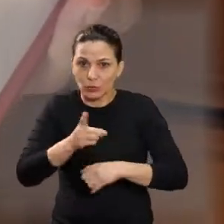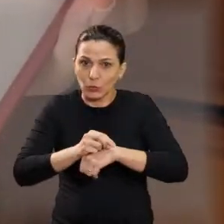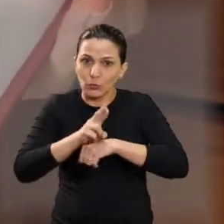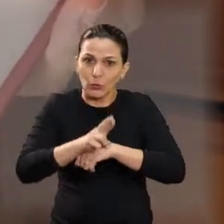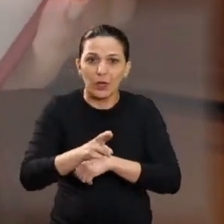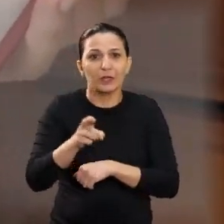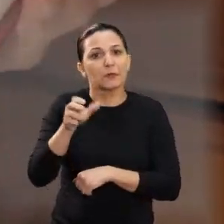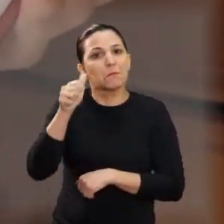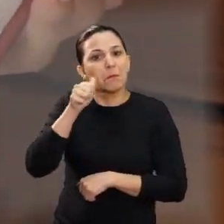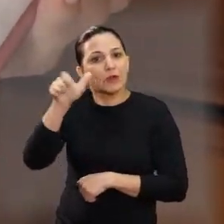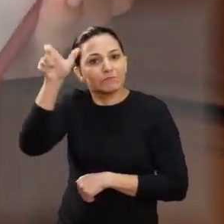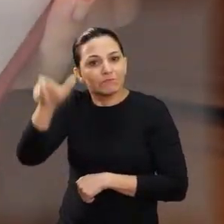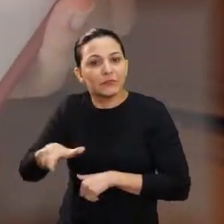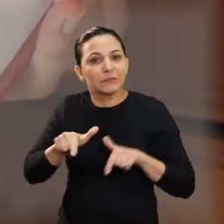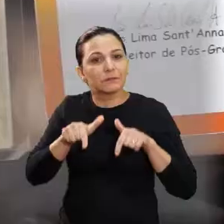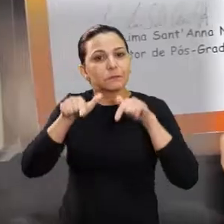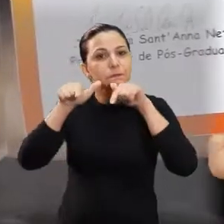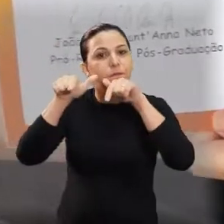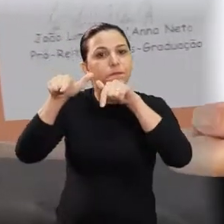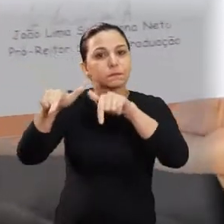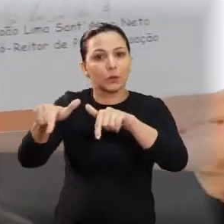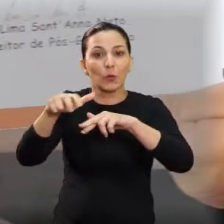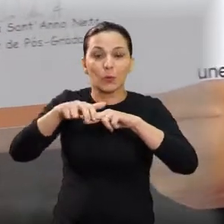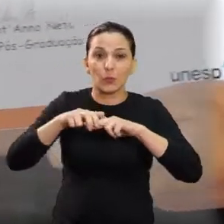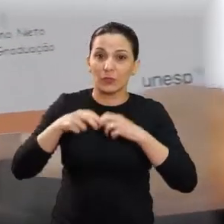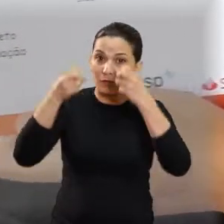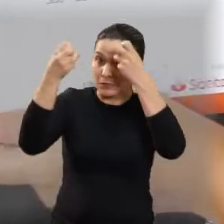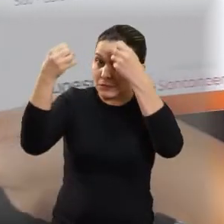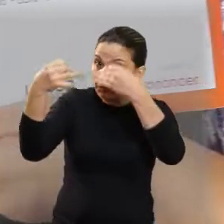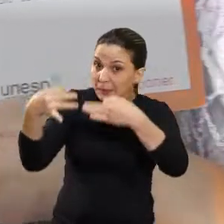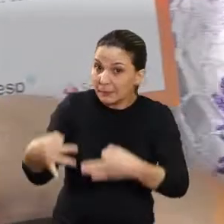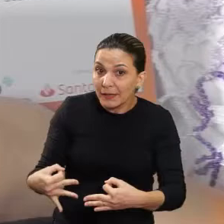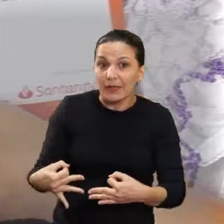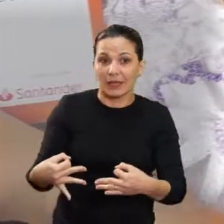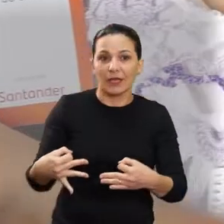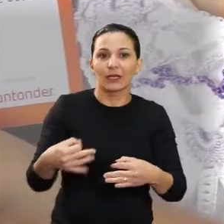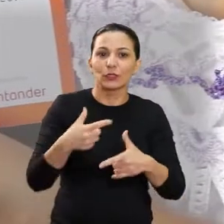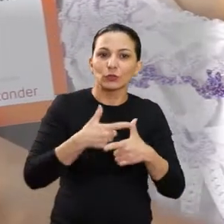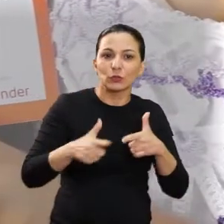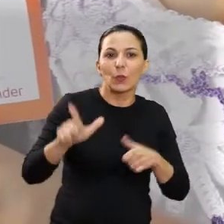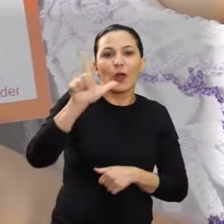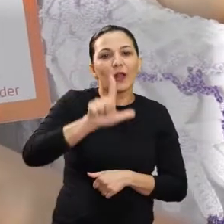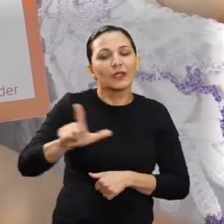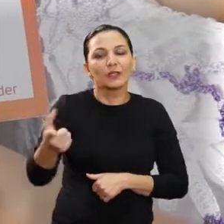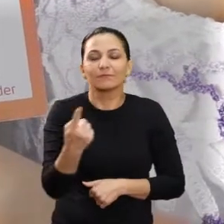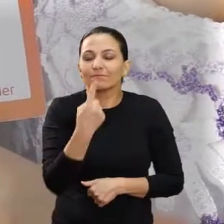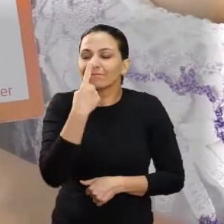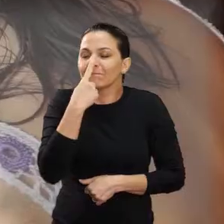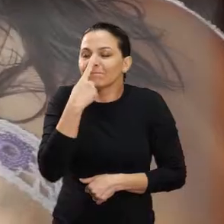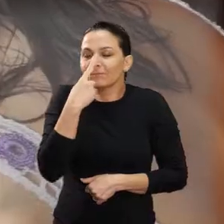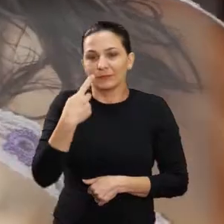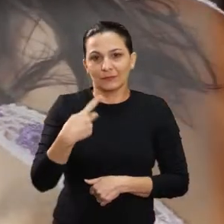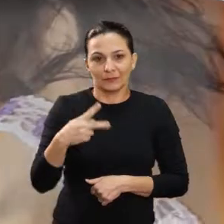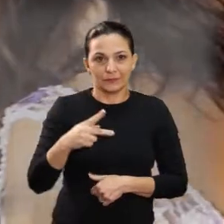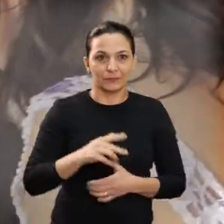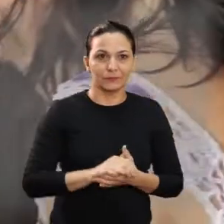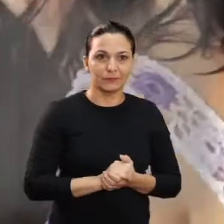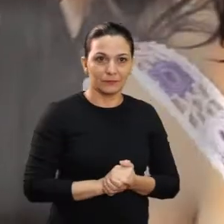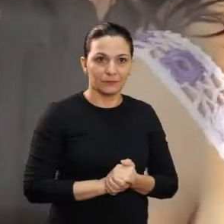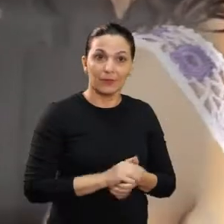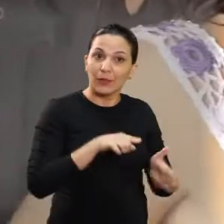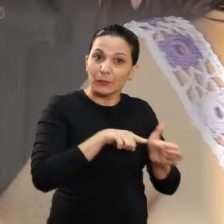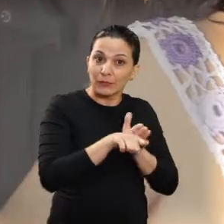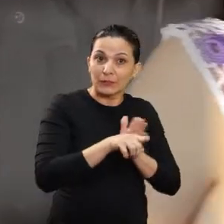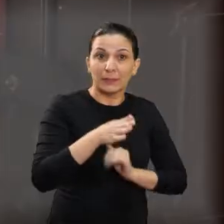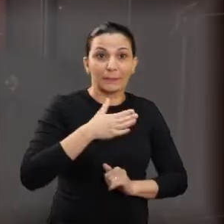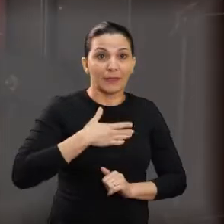da Universidade Estadual Paulista o Prêmio Unesp de Teses. Ela falou sobre a sua proximidade com a literatura.